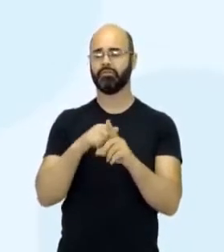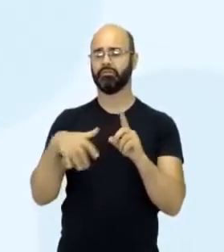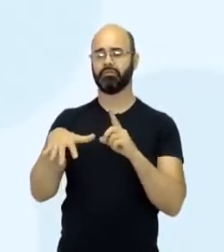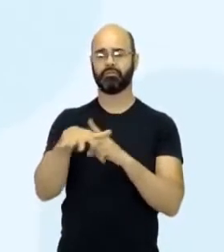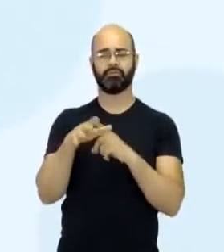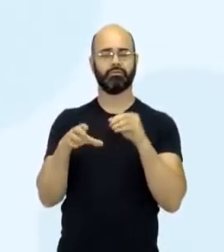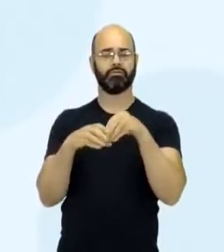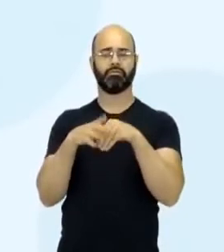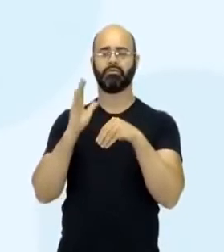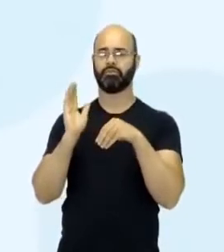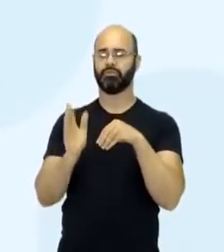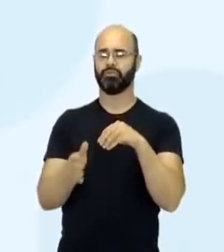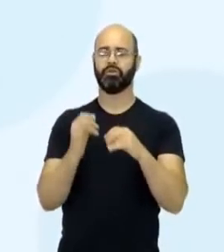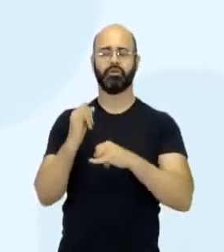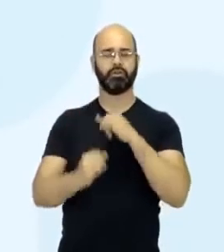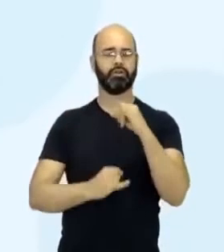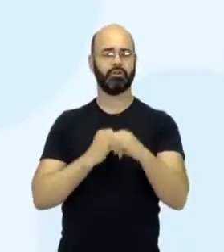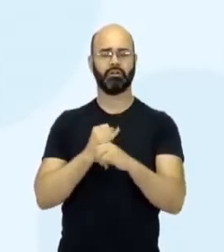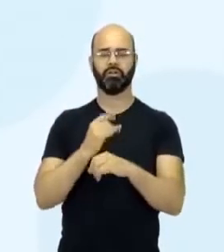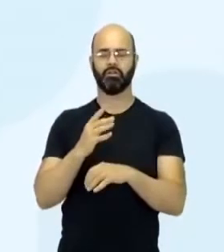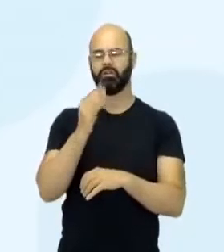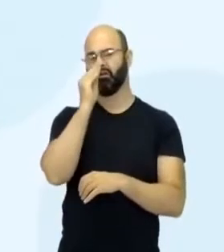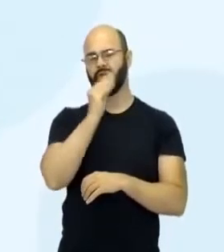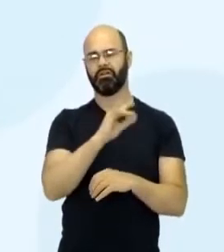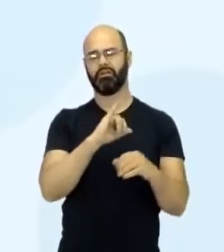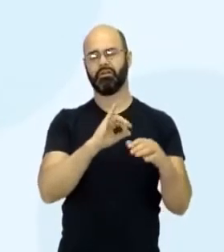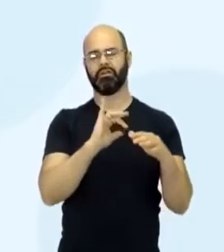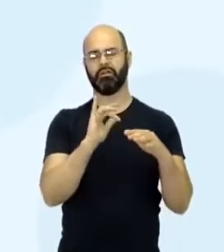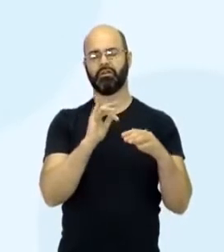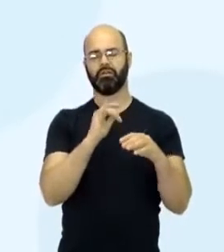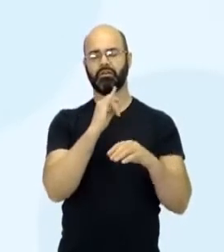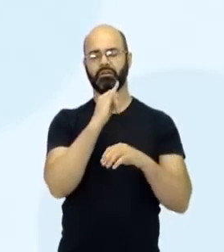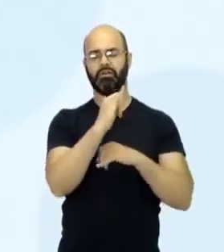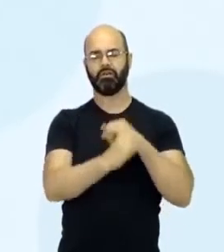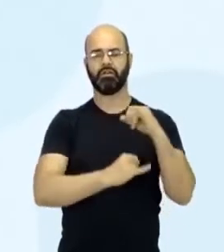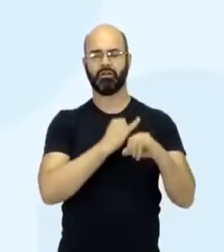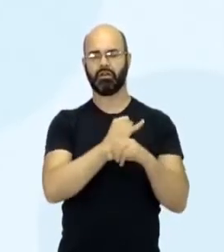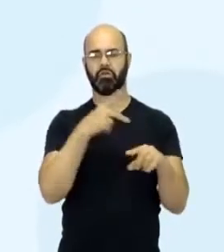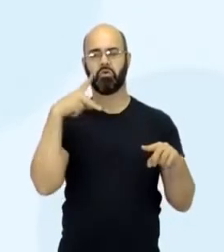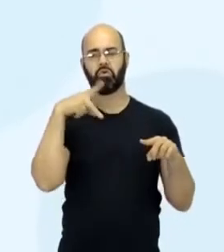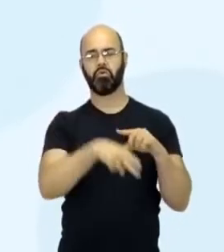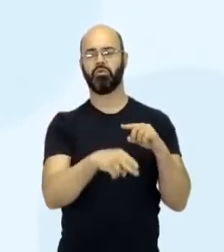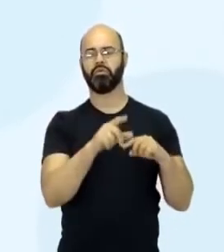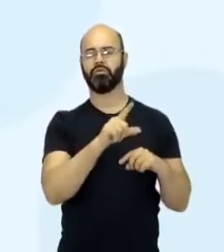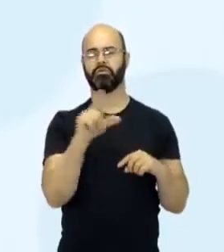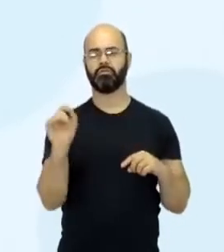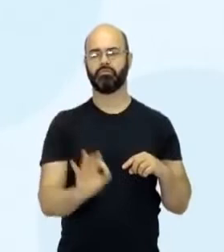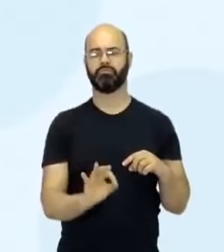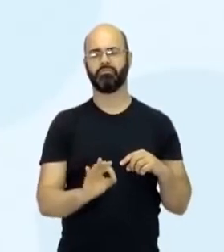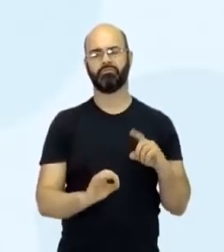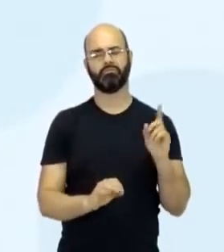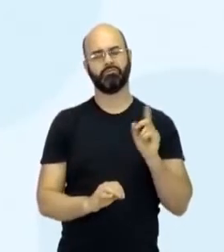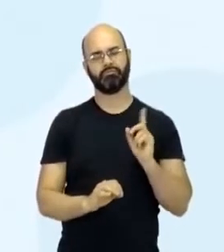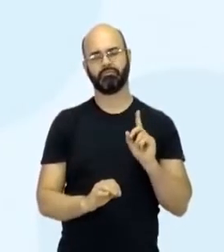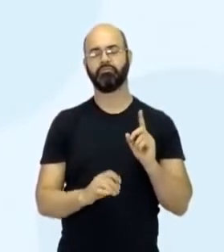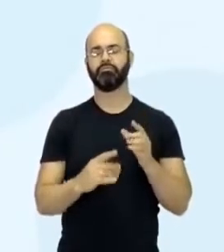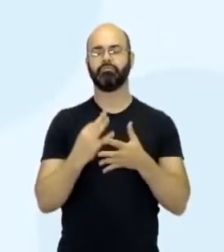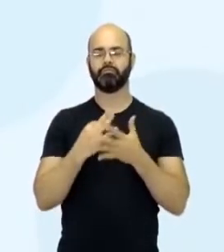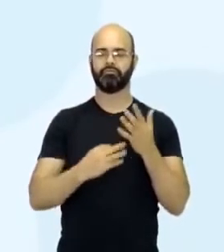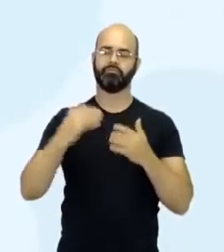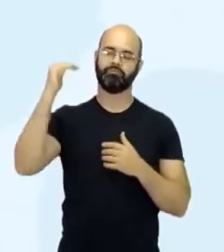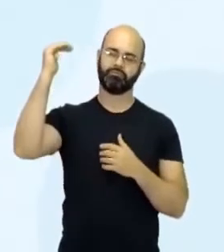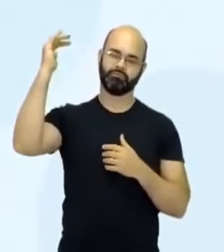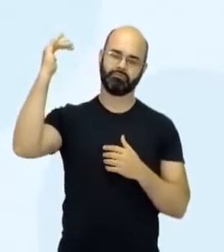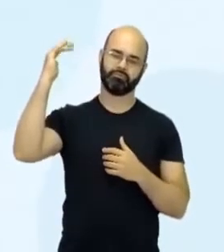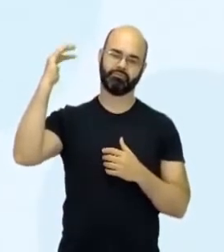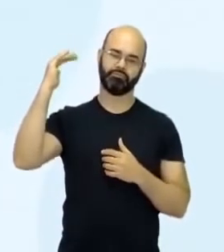sociedade. Então, não faz sentido ignorá-la e bani-la completamente. E aí ele vai desenvolvendo